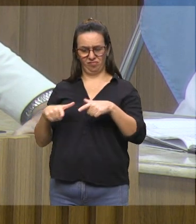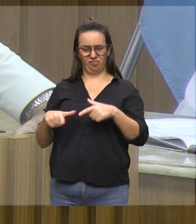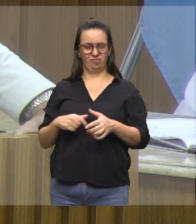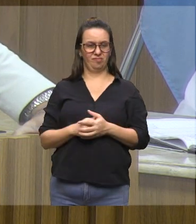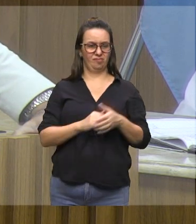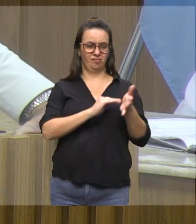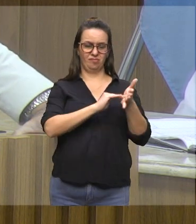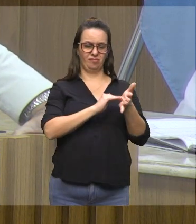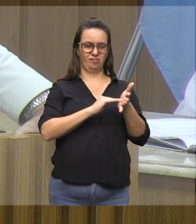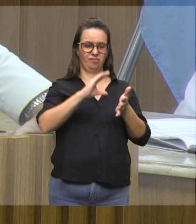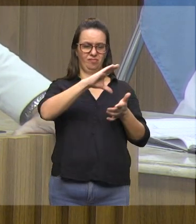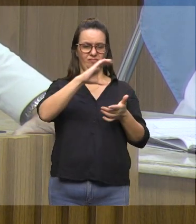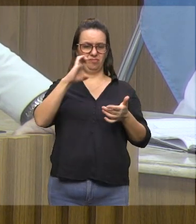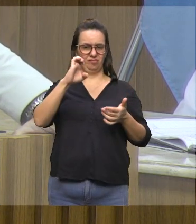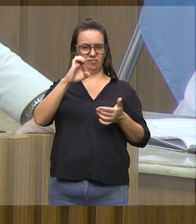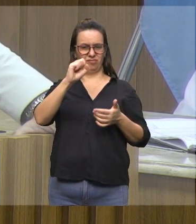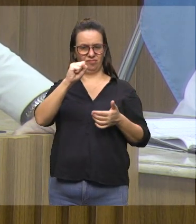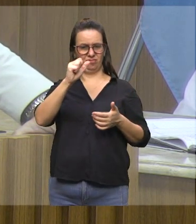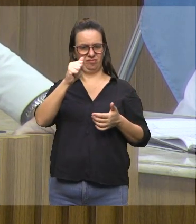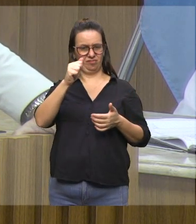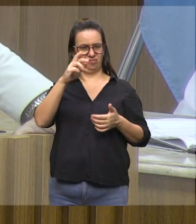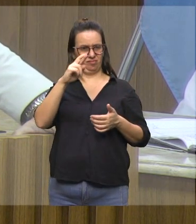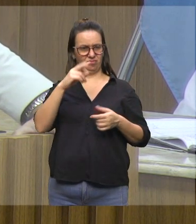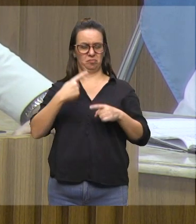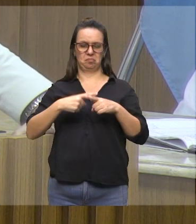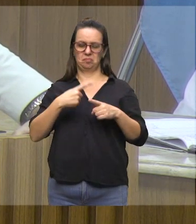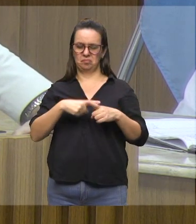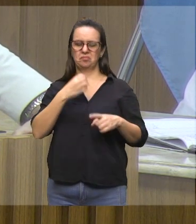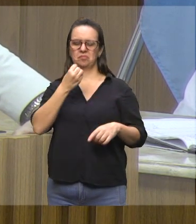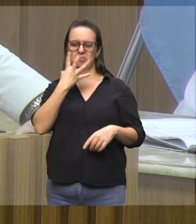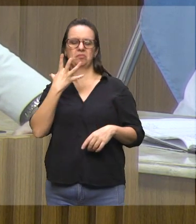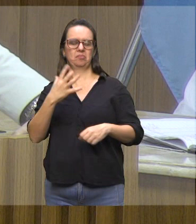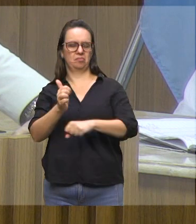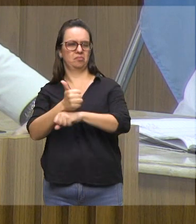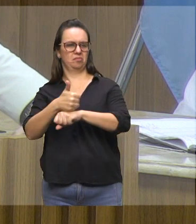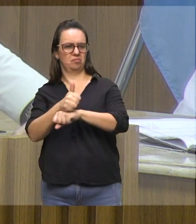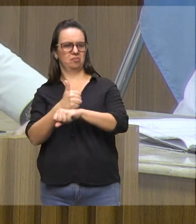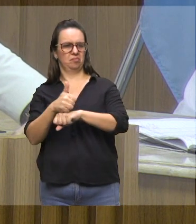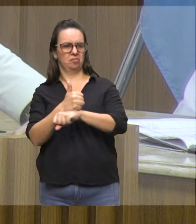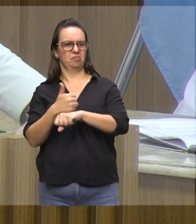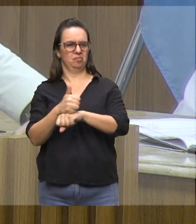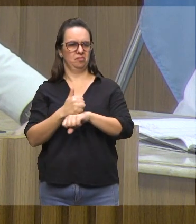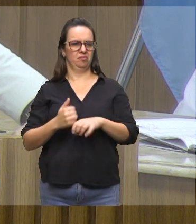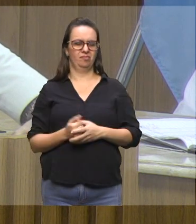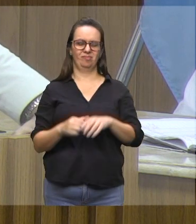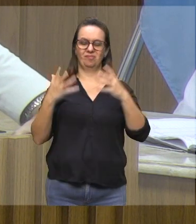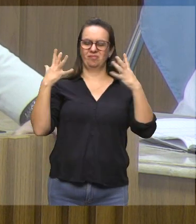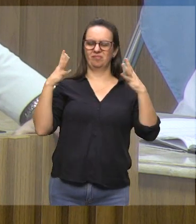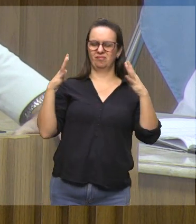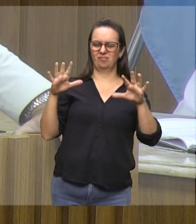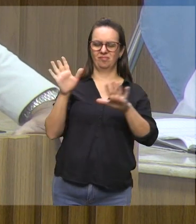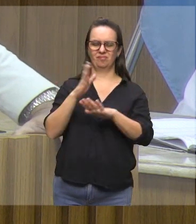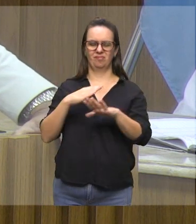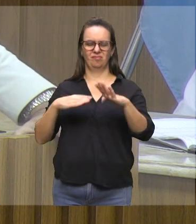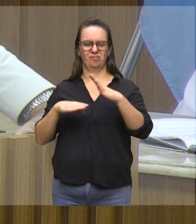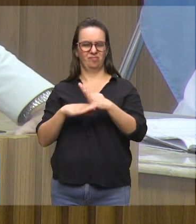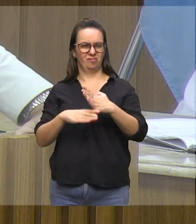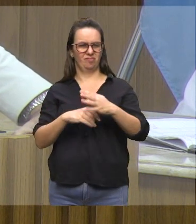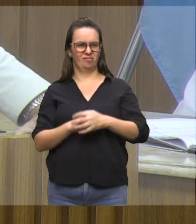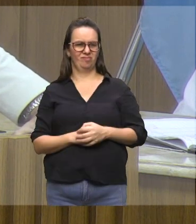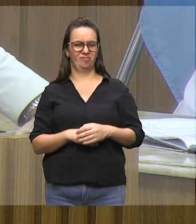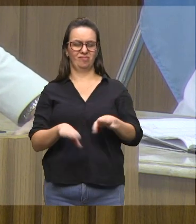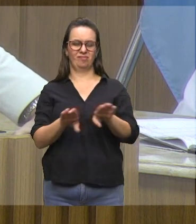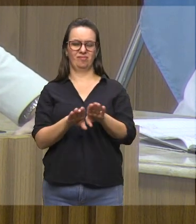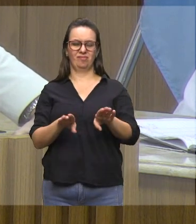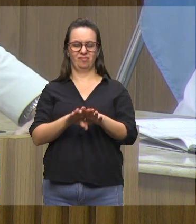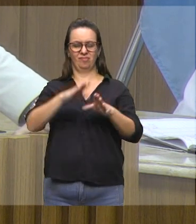aqui, os jogadores, público presente, mais uma vez eu agradeço aqui. No sábado